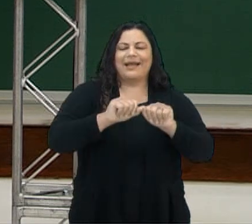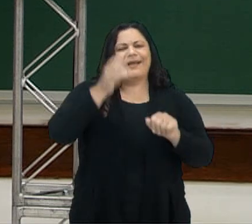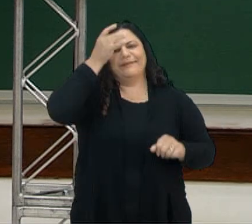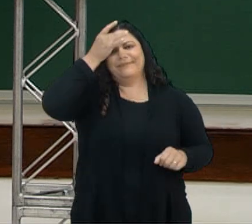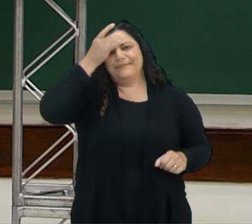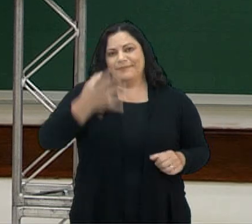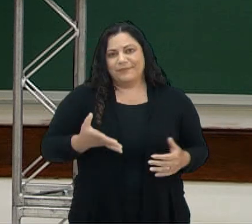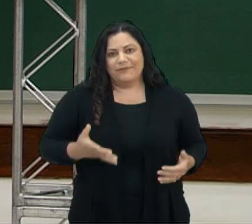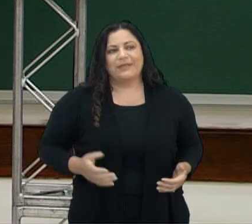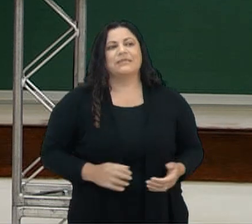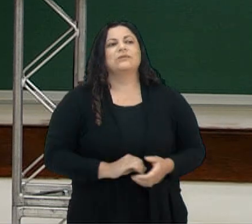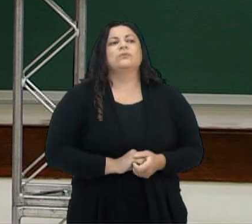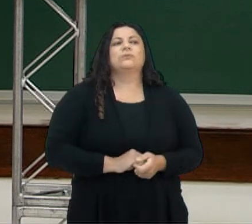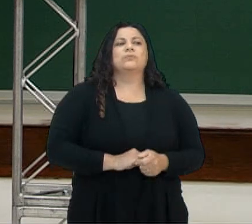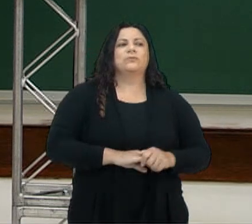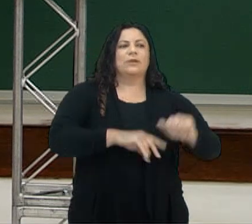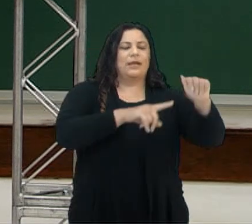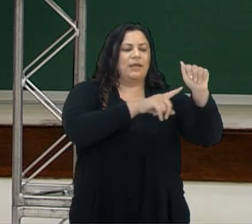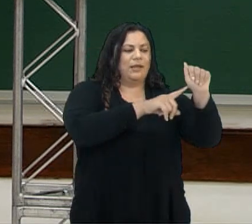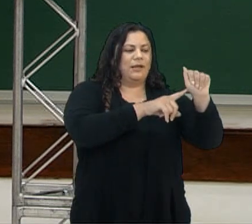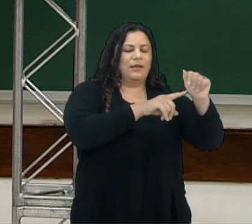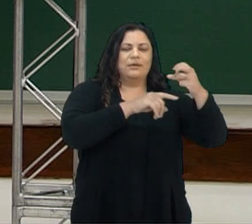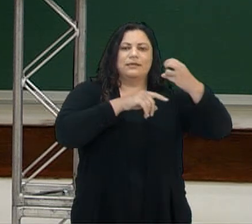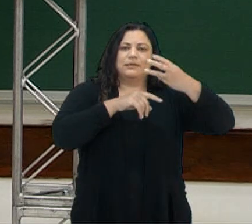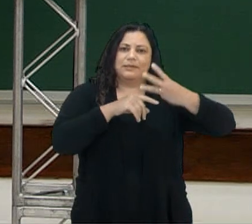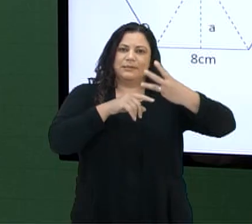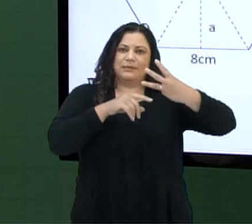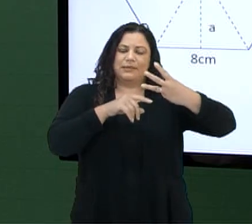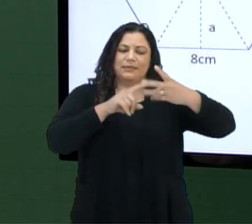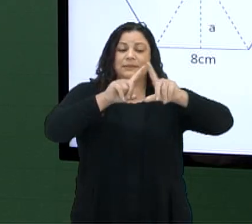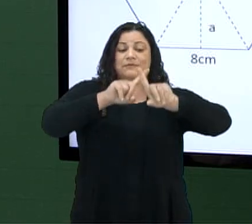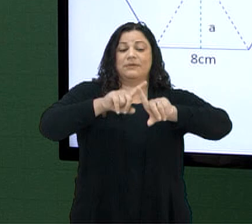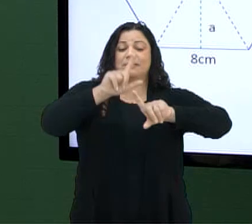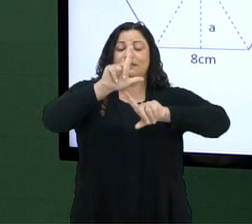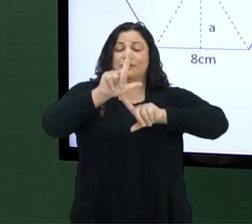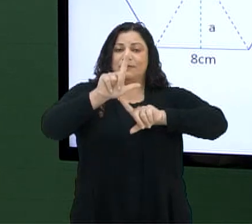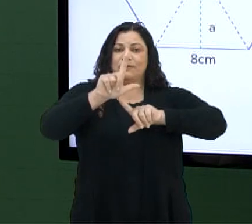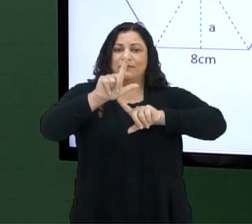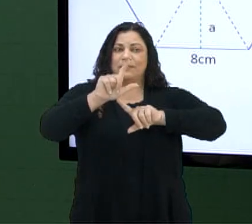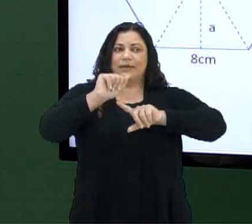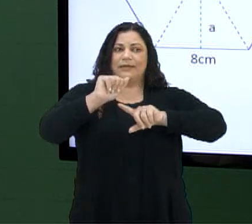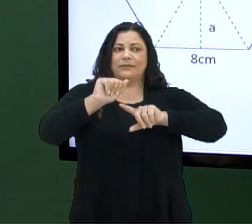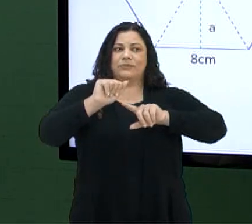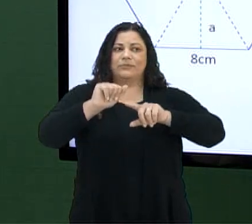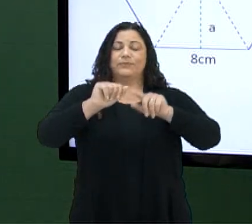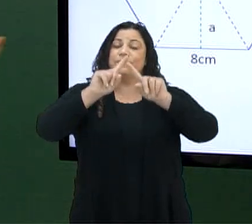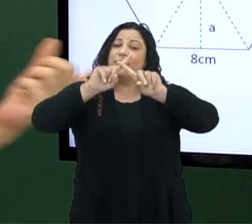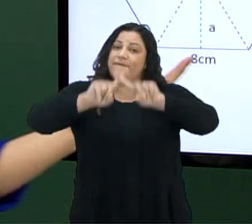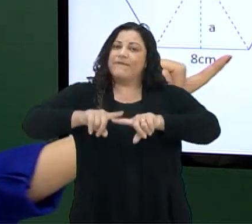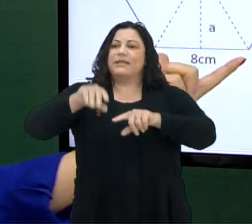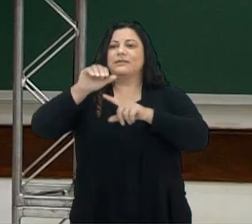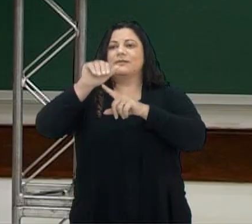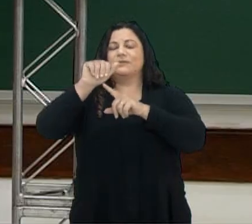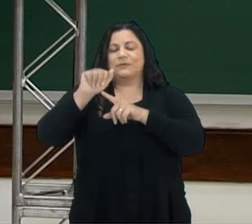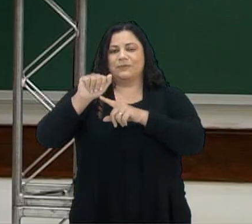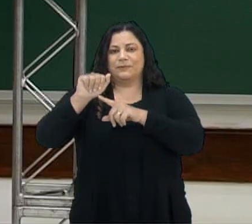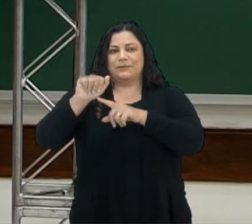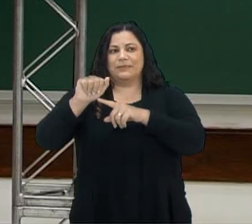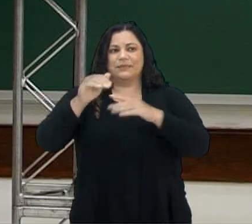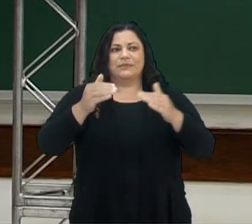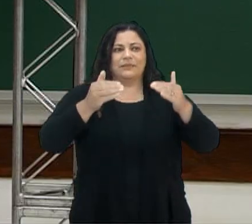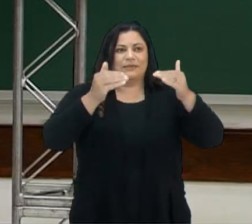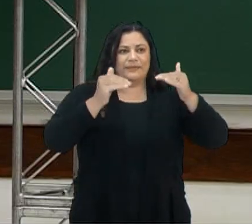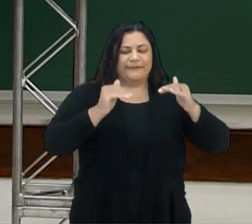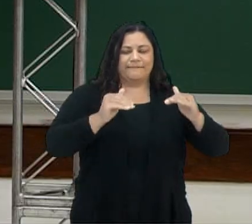é 3 vezes o lado vezes o apótema. O lado mede 8 centímetros, ainda